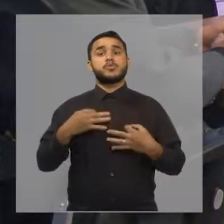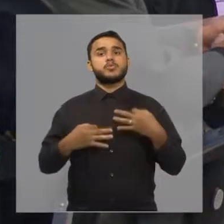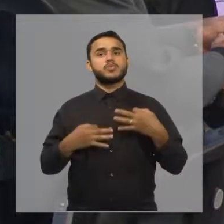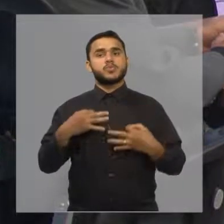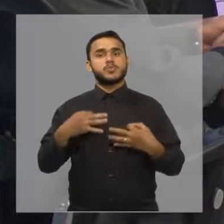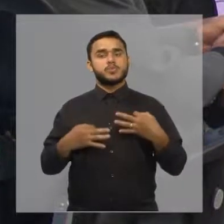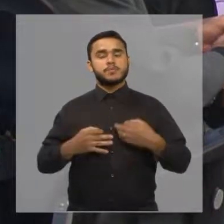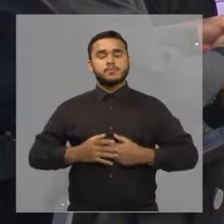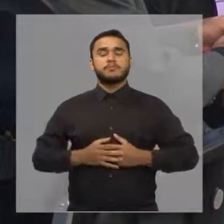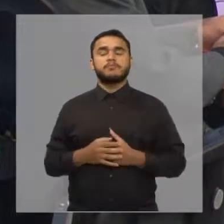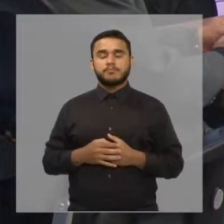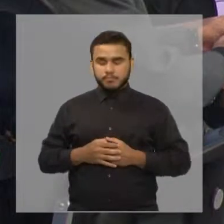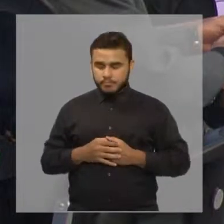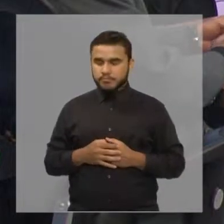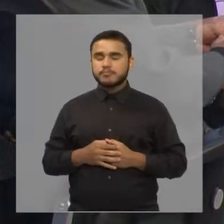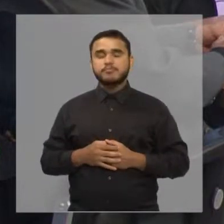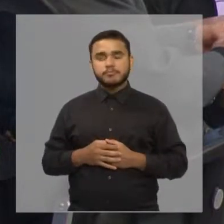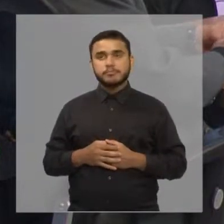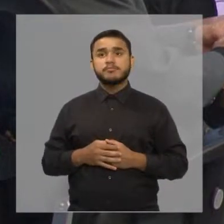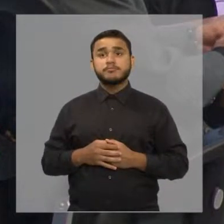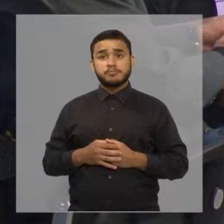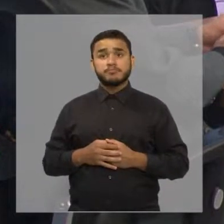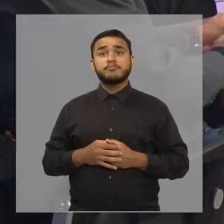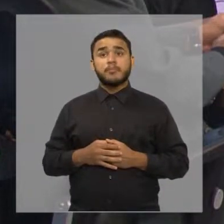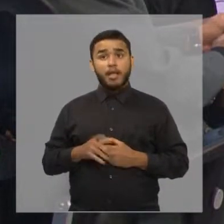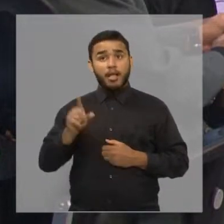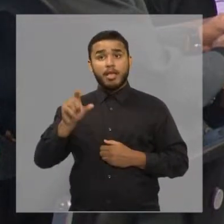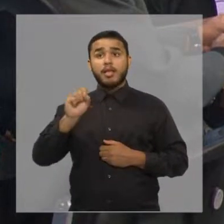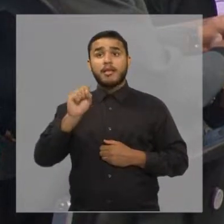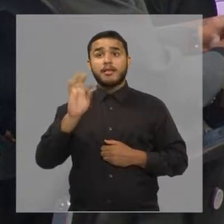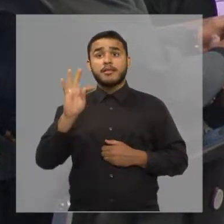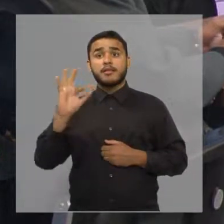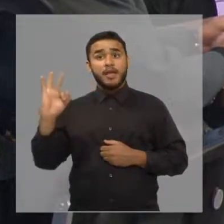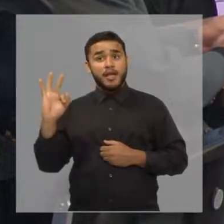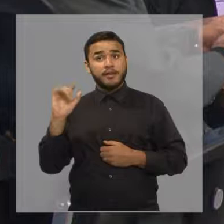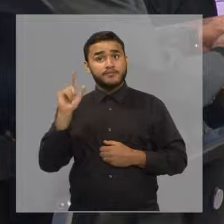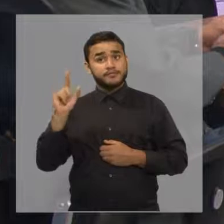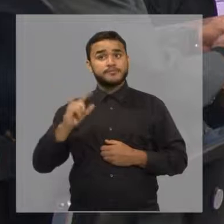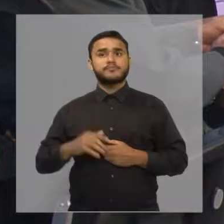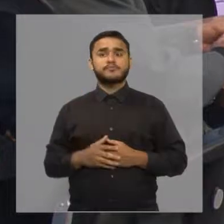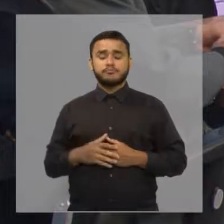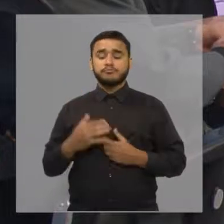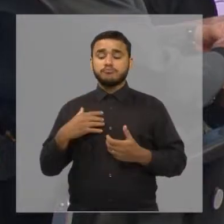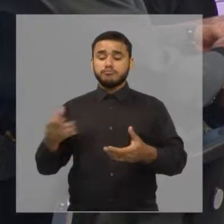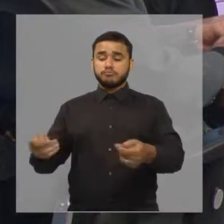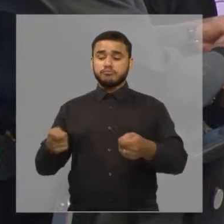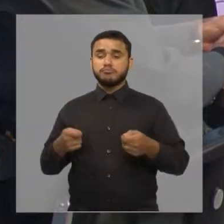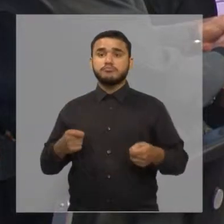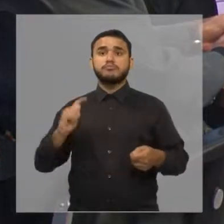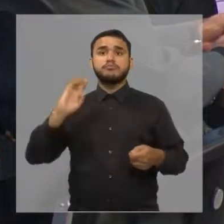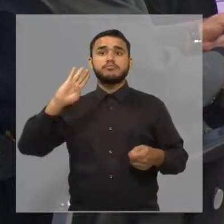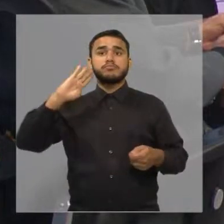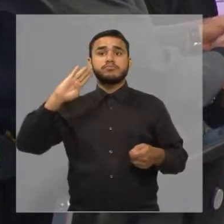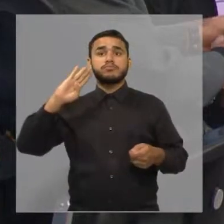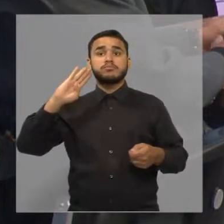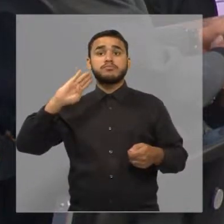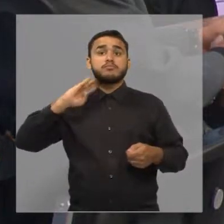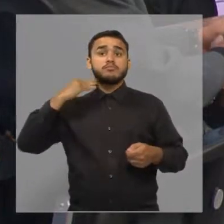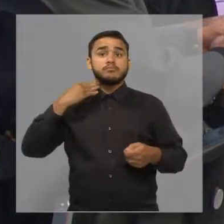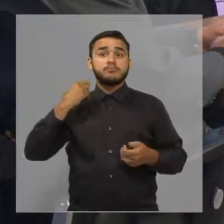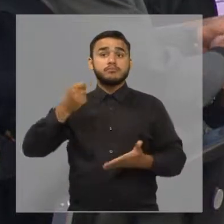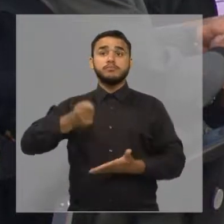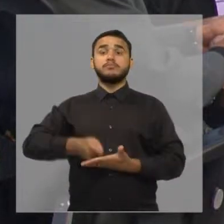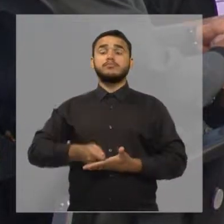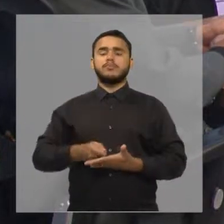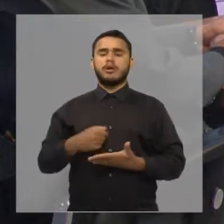que o Reginaldo mencionou há pouco, de um ministro pedir vista de um processo e ficar anos com o processo. Existem decisões que